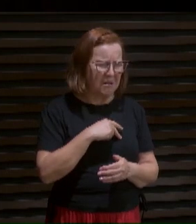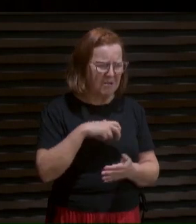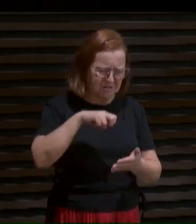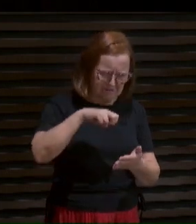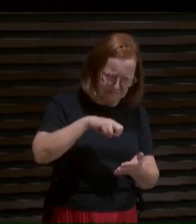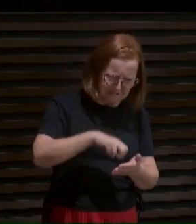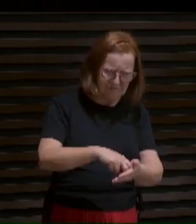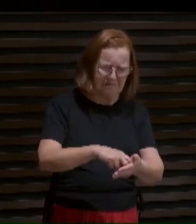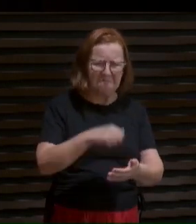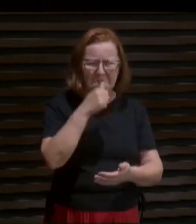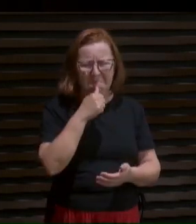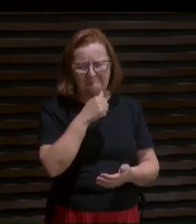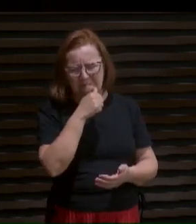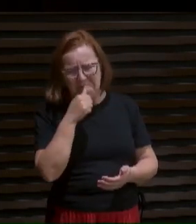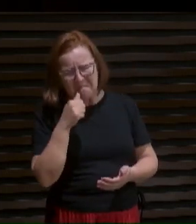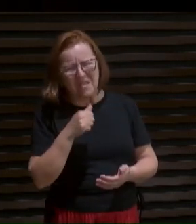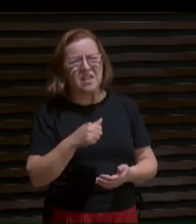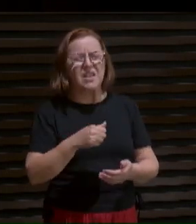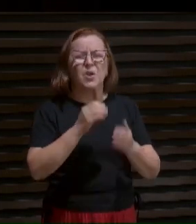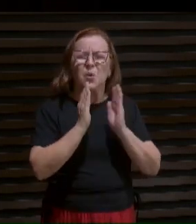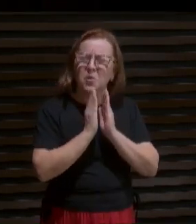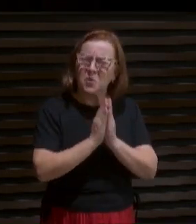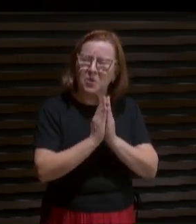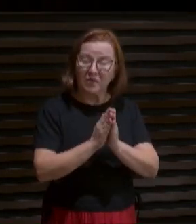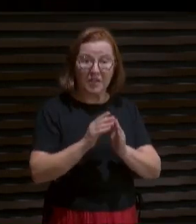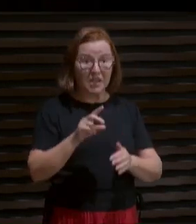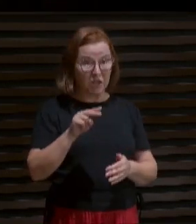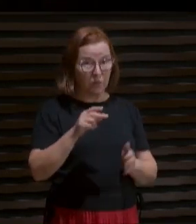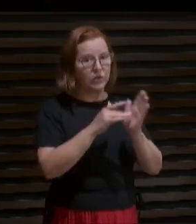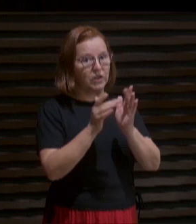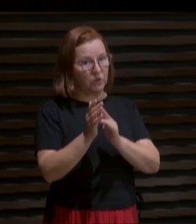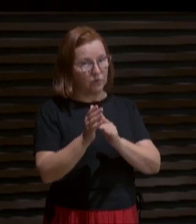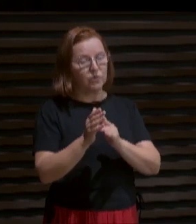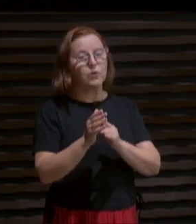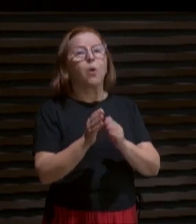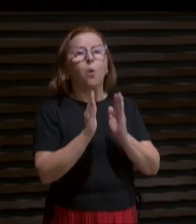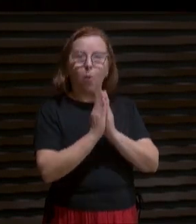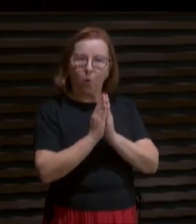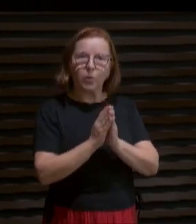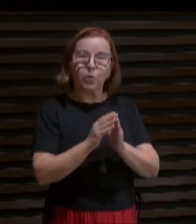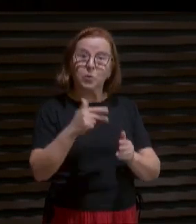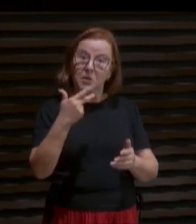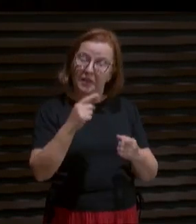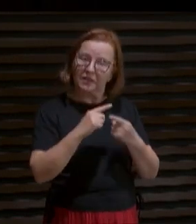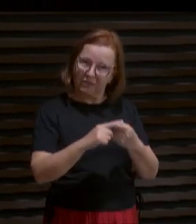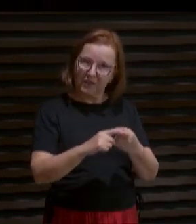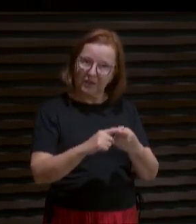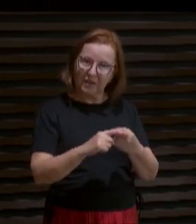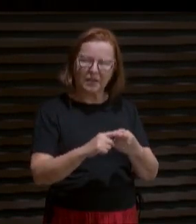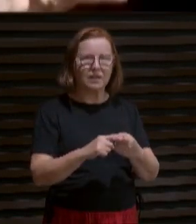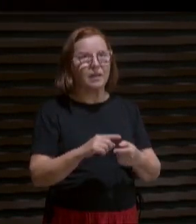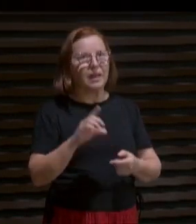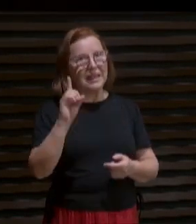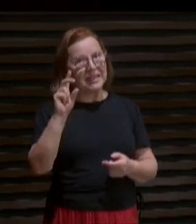como Jesus também orou 3 vezes, assim como Daniel também orava 3 vezes, ele orou 3 vezes,